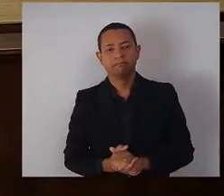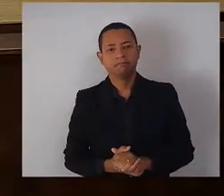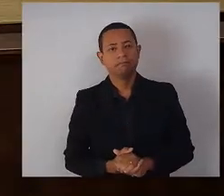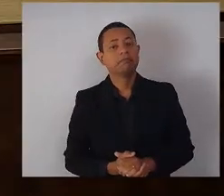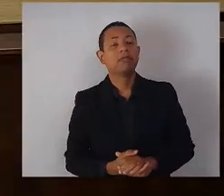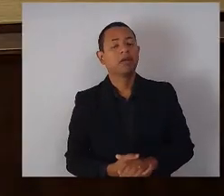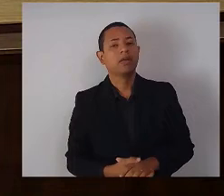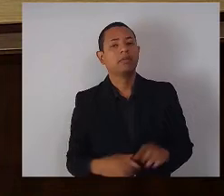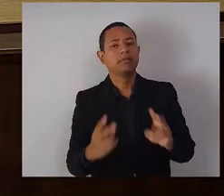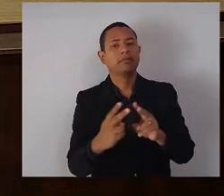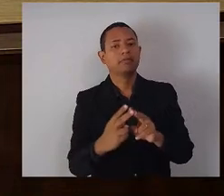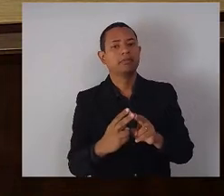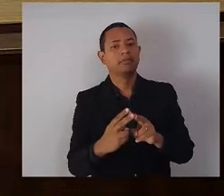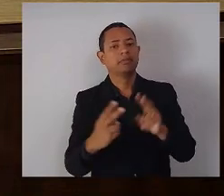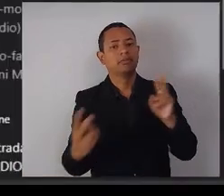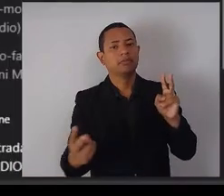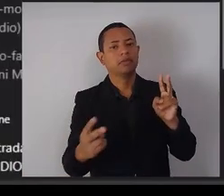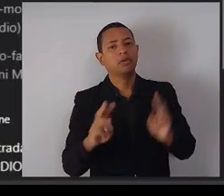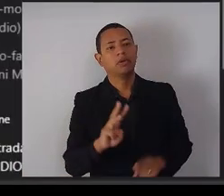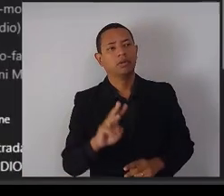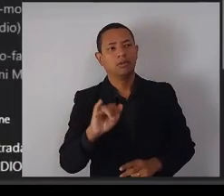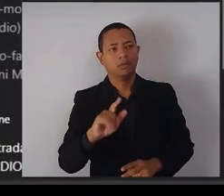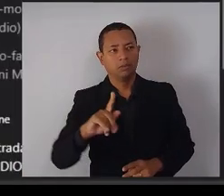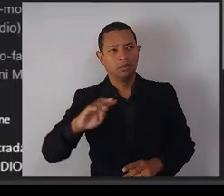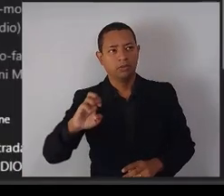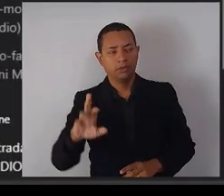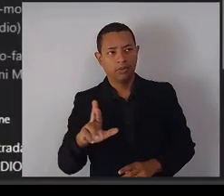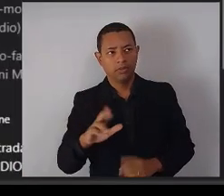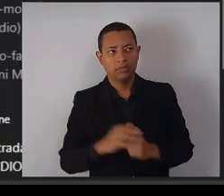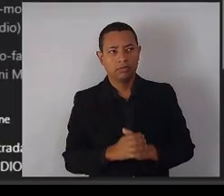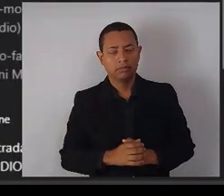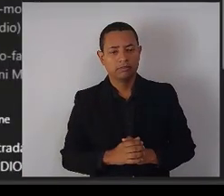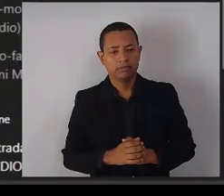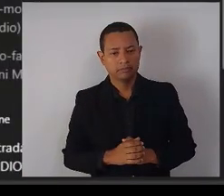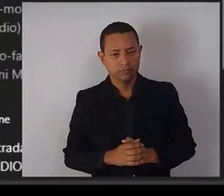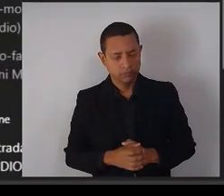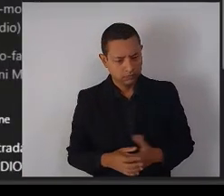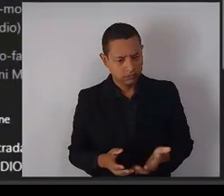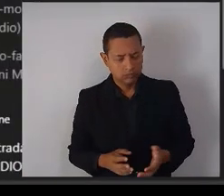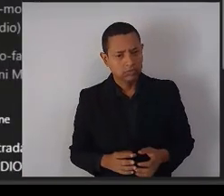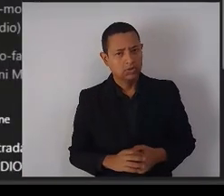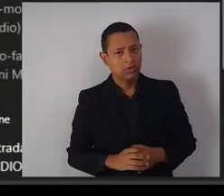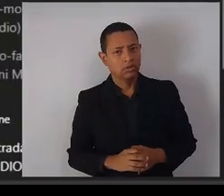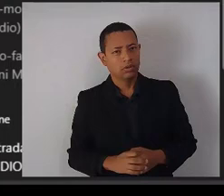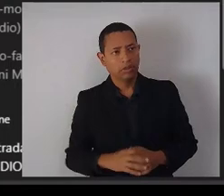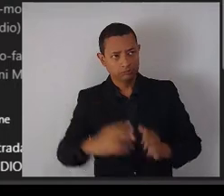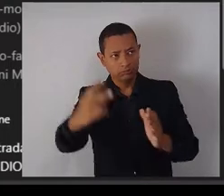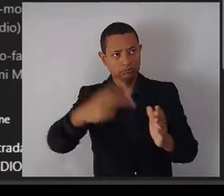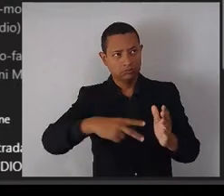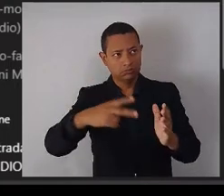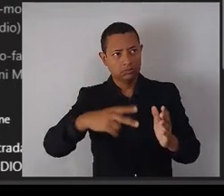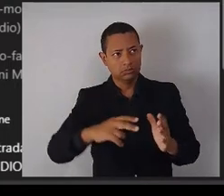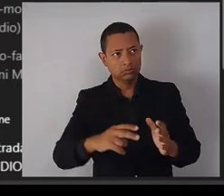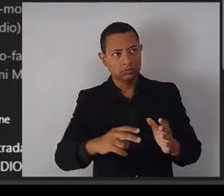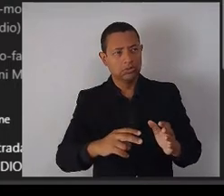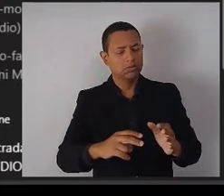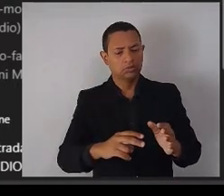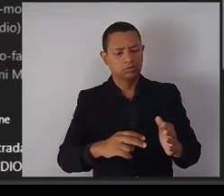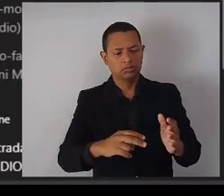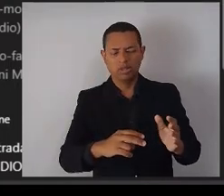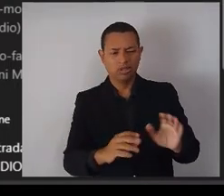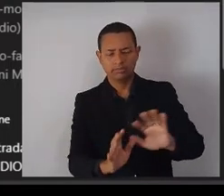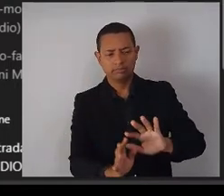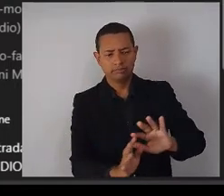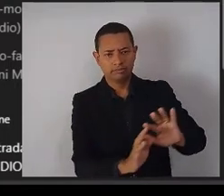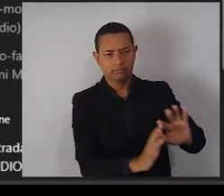virtual o doutor Wilker Macedo. Doutor Wilker, dispensa a leitura do relatório? Dispensa, excelência.